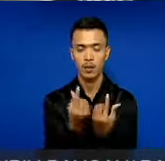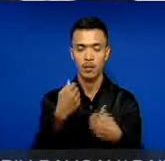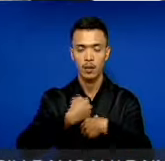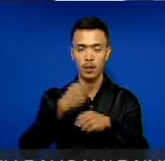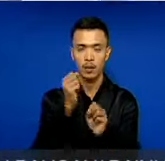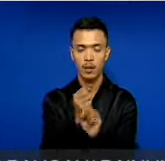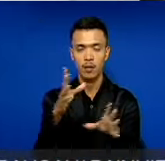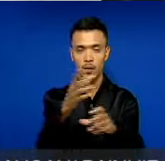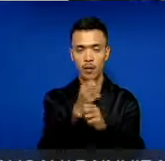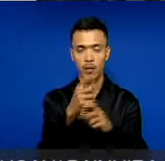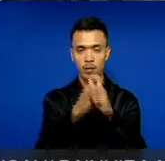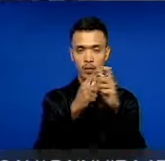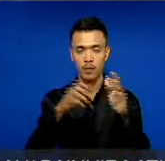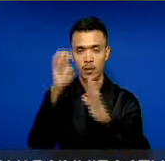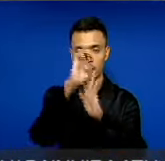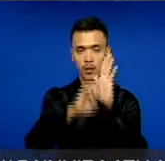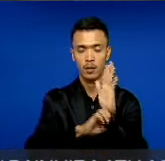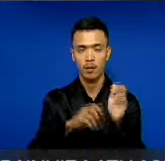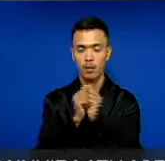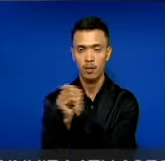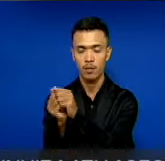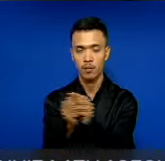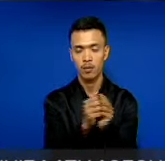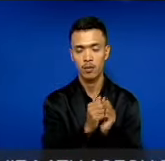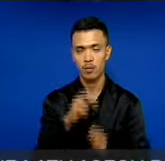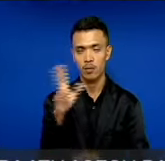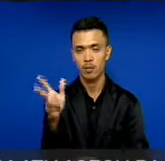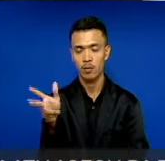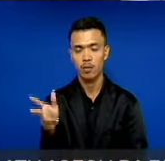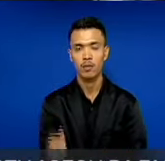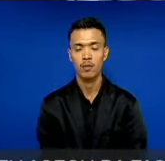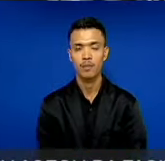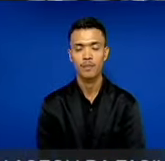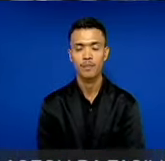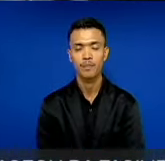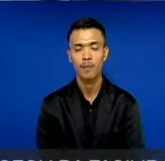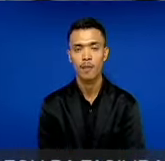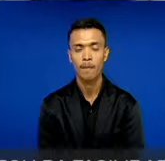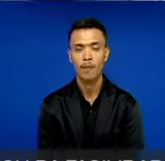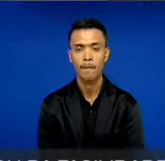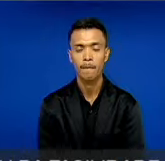Funelaisne, prende transporte Estado Hamutuk Tolunolu, Racing. Manuel Guzmão, Domingos de Deus, RTL.